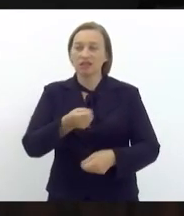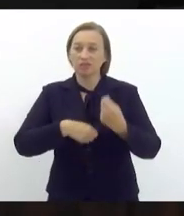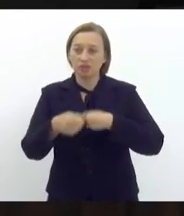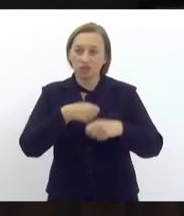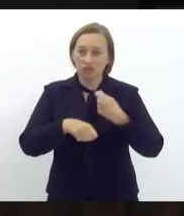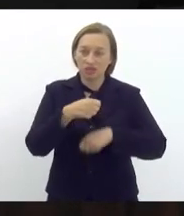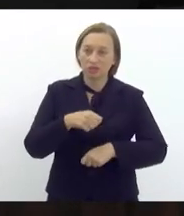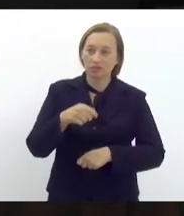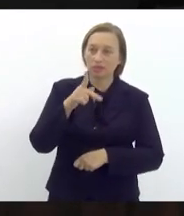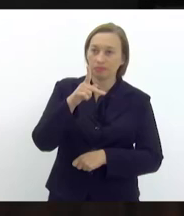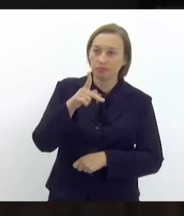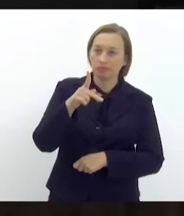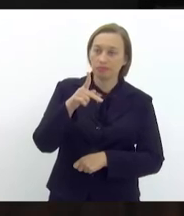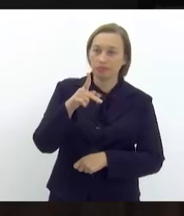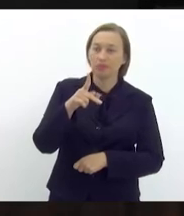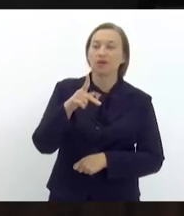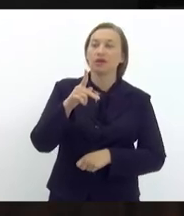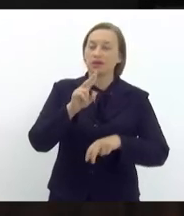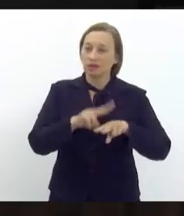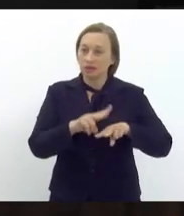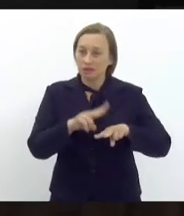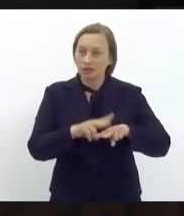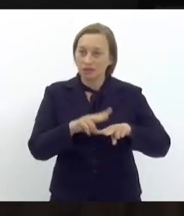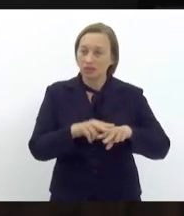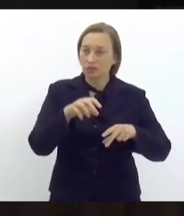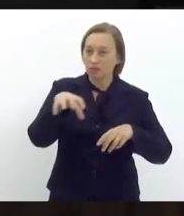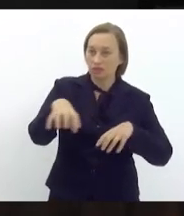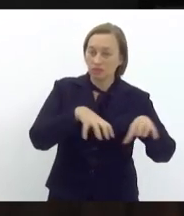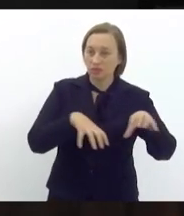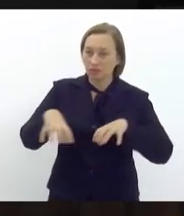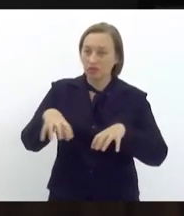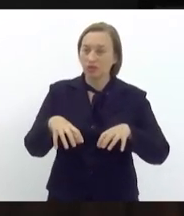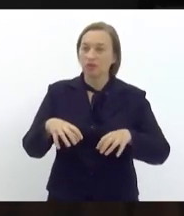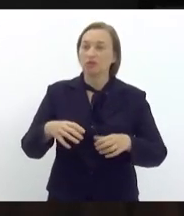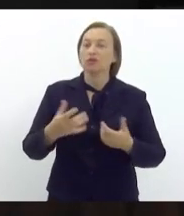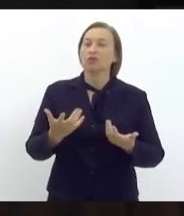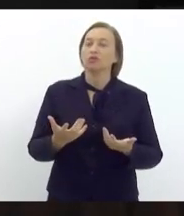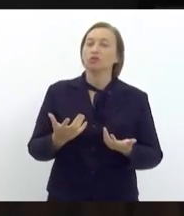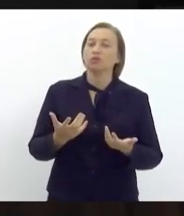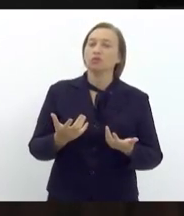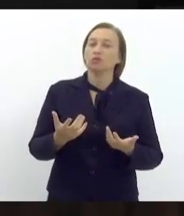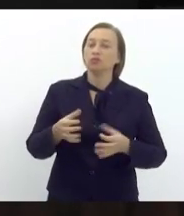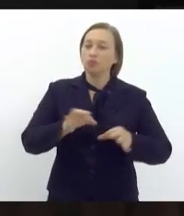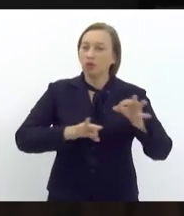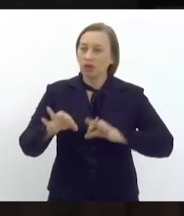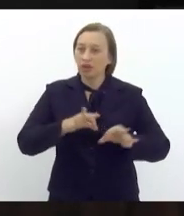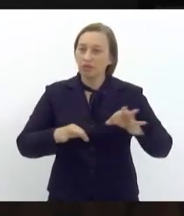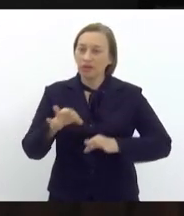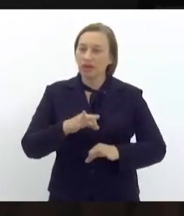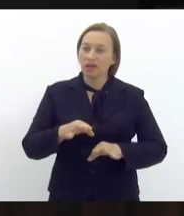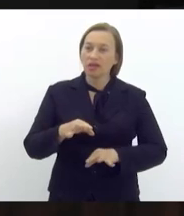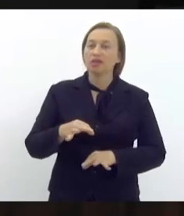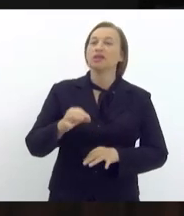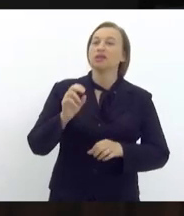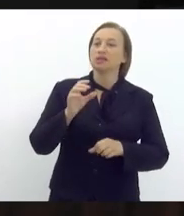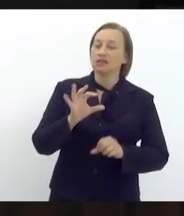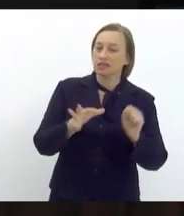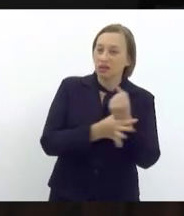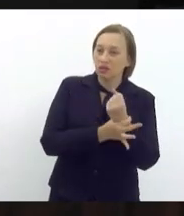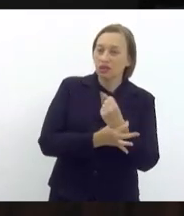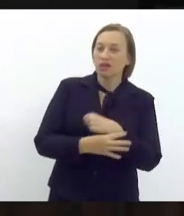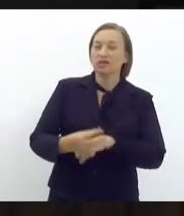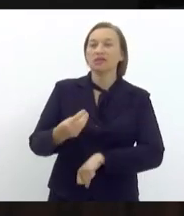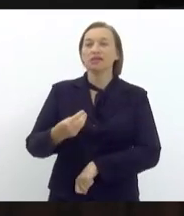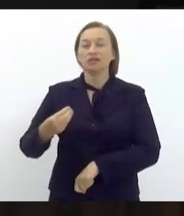penitenciária CEAP nos postos remanescentes do programa segurança presente por meio do regime adicional de serviço